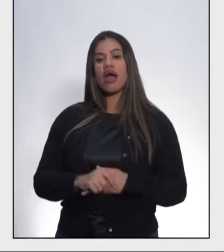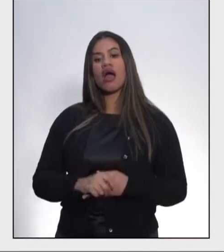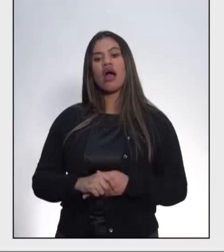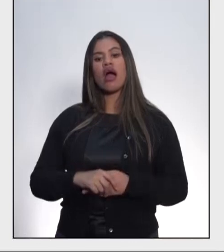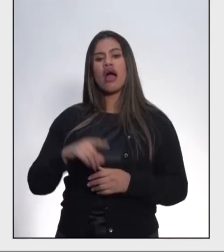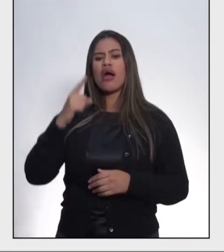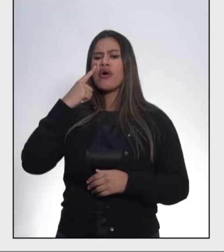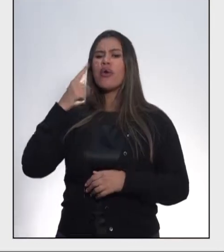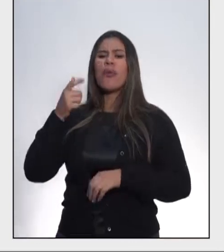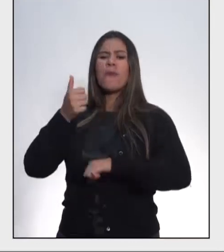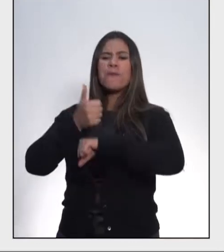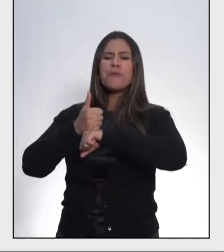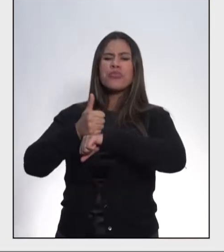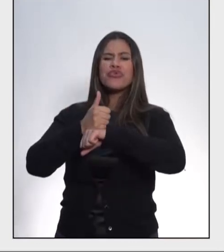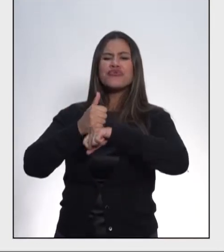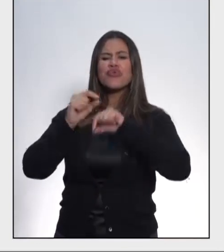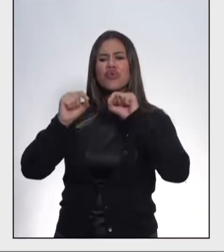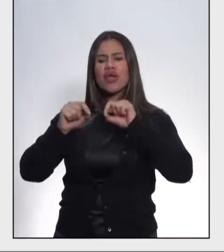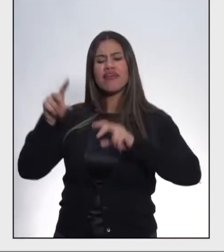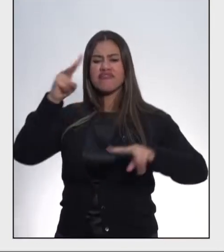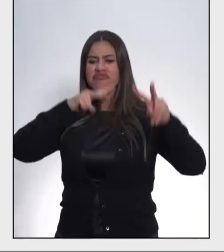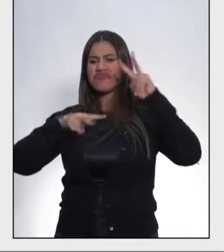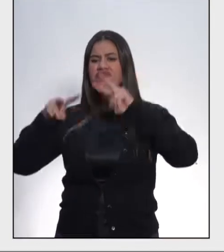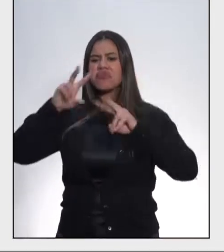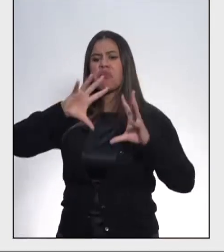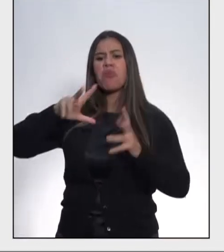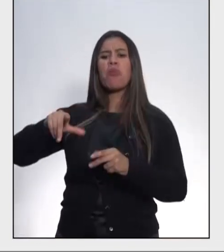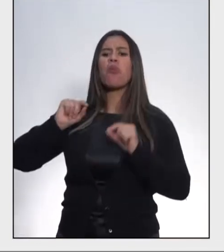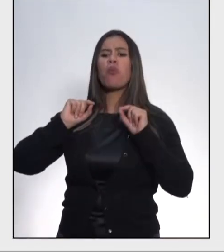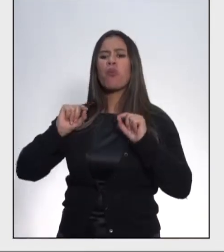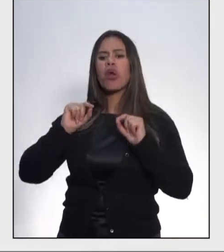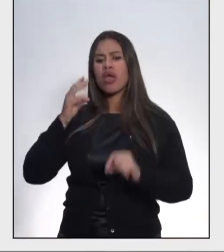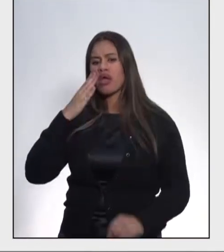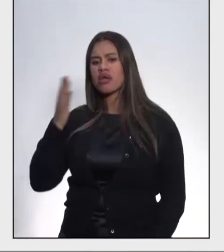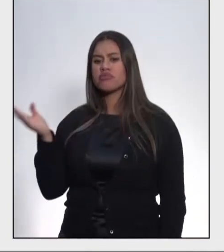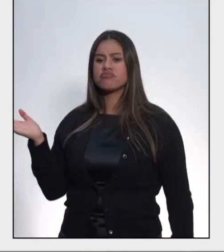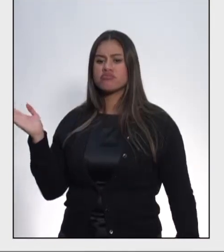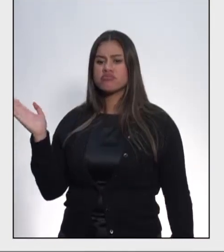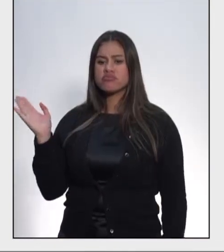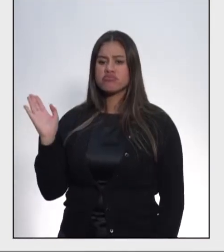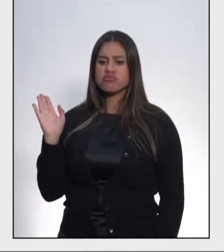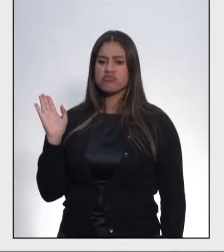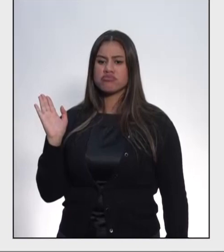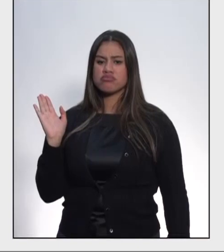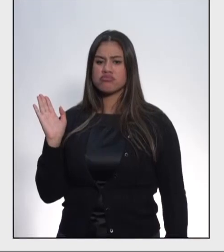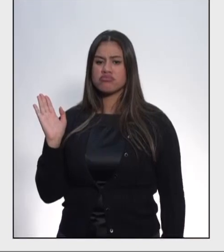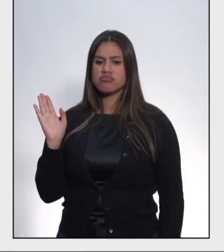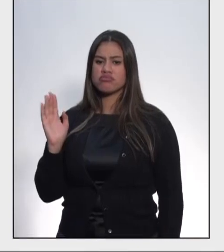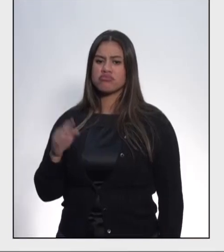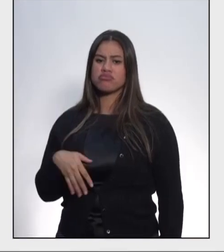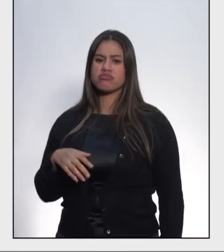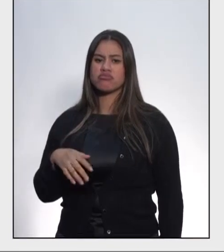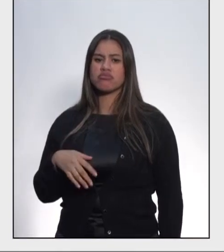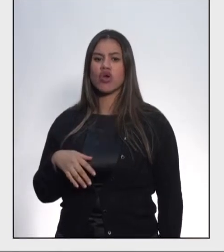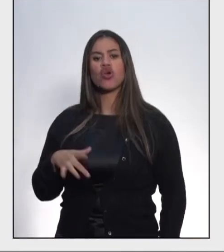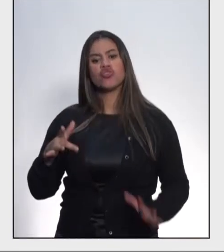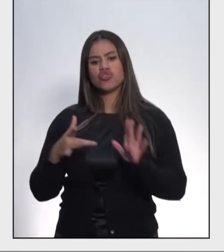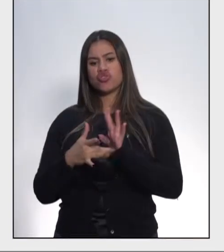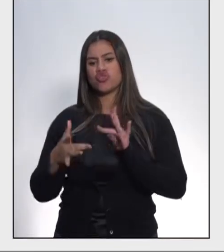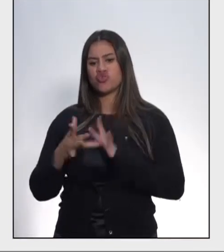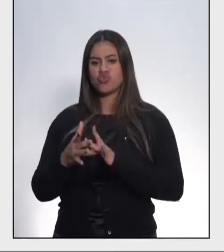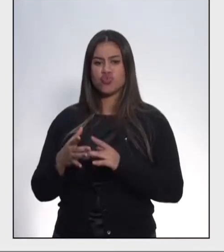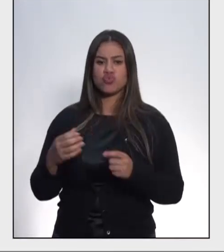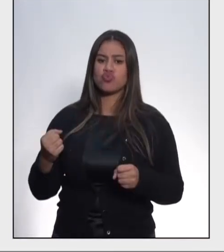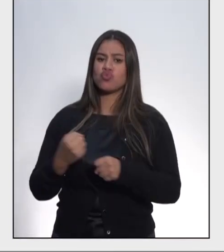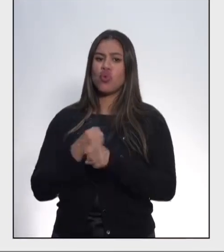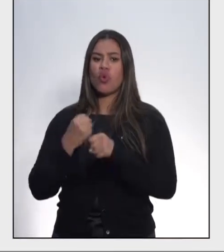a cosmovisão, a visão de mundo da pessoa. Olha aqui, só pelas palavras, né? Unção, agir, Jesus, obras, provavelmente é